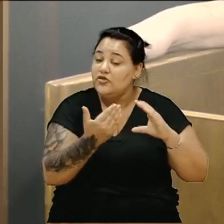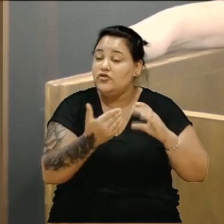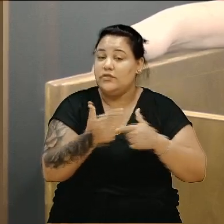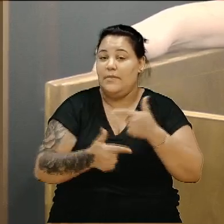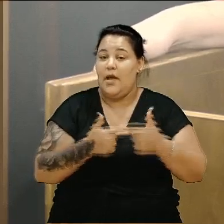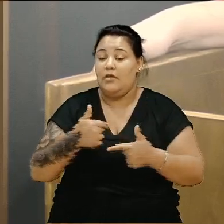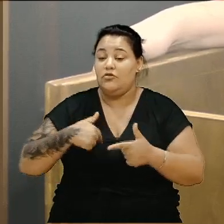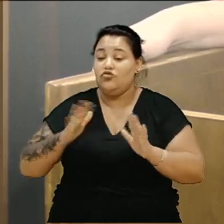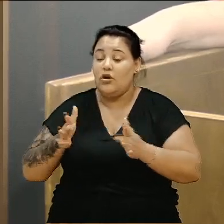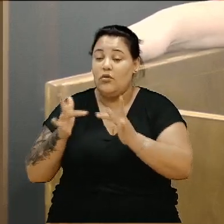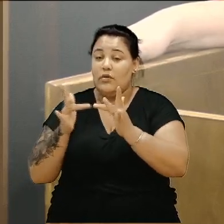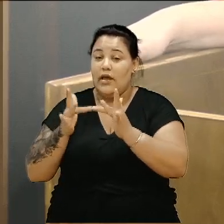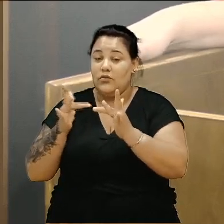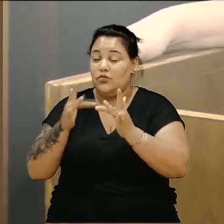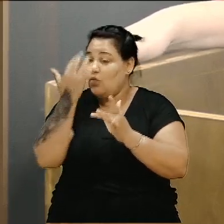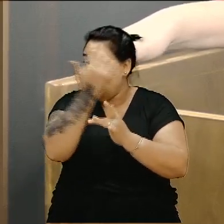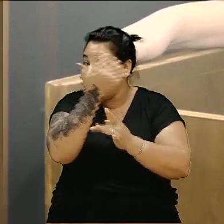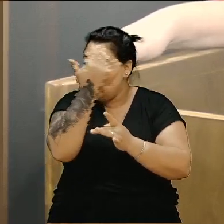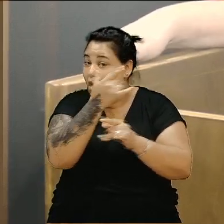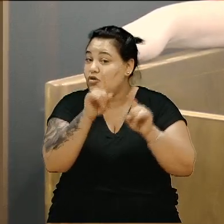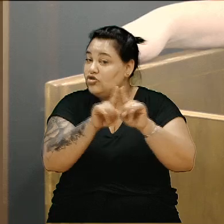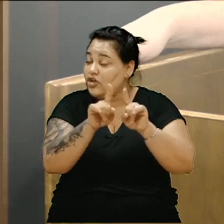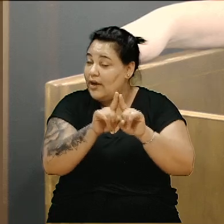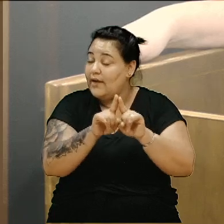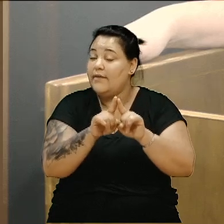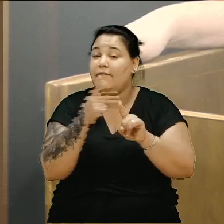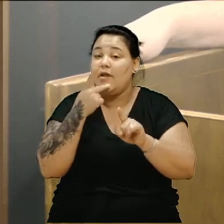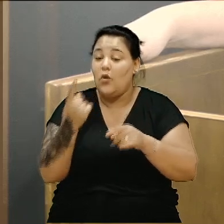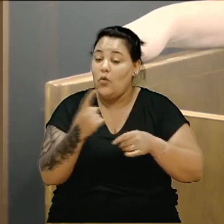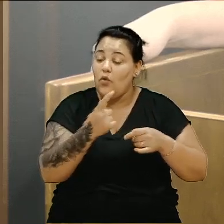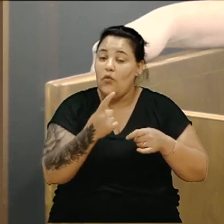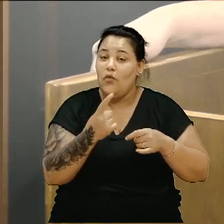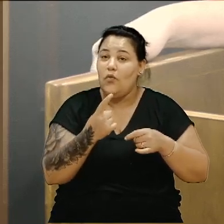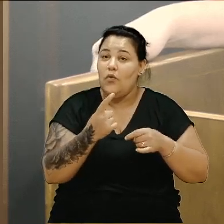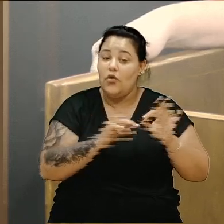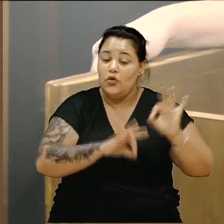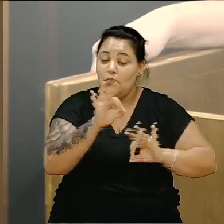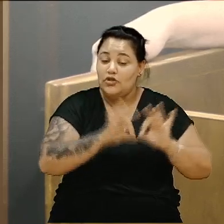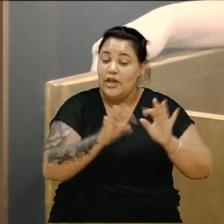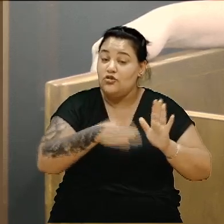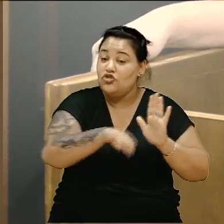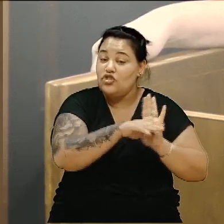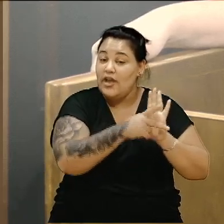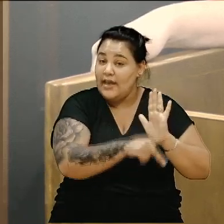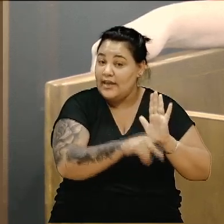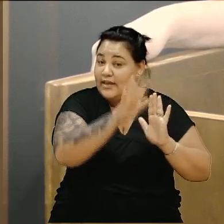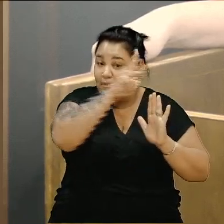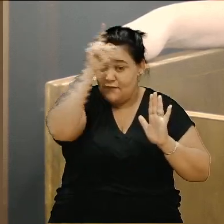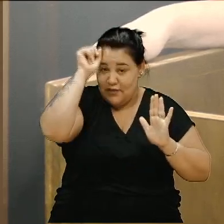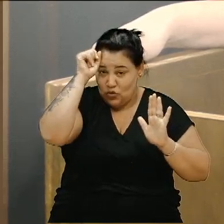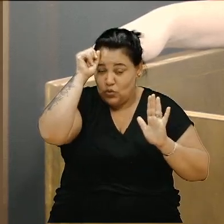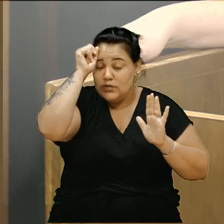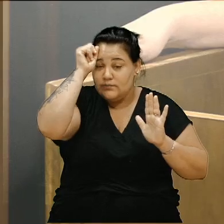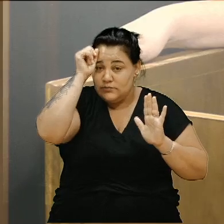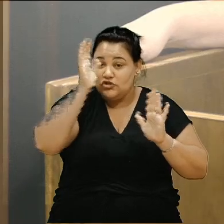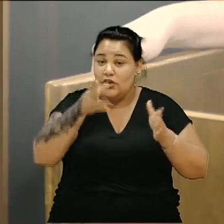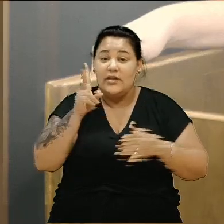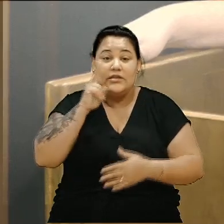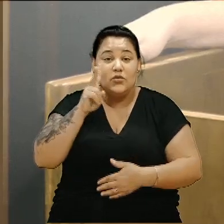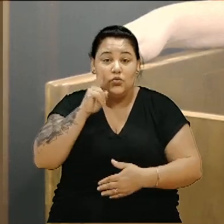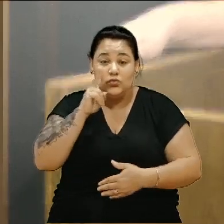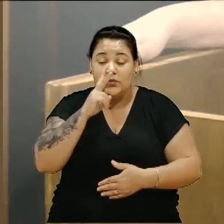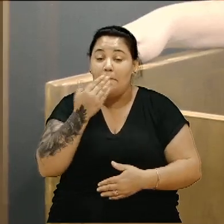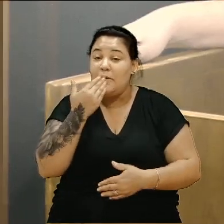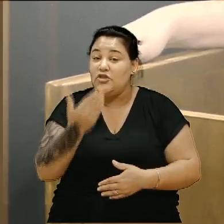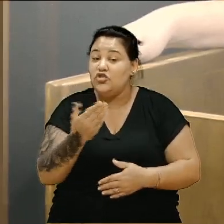disse que o projeto estava vindo para a prefeitura na segunda, eles confirmaram isso, estão encaminhando a